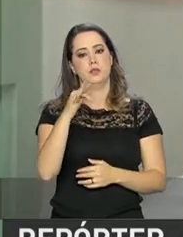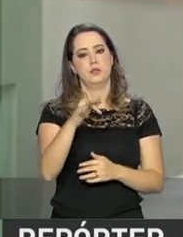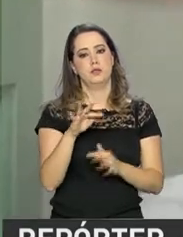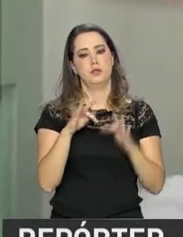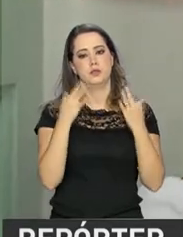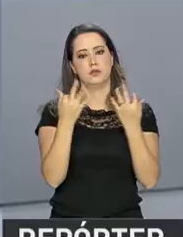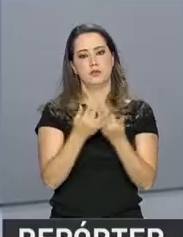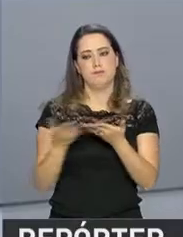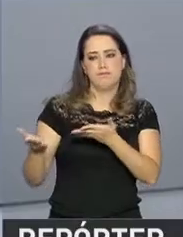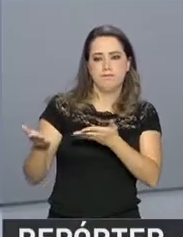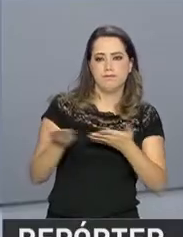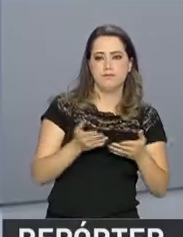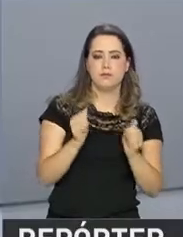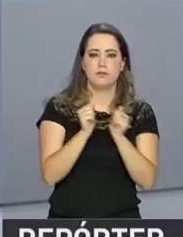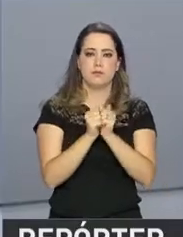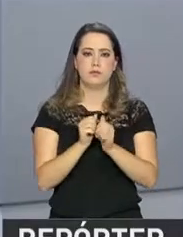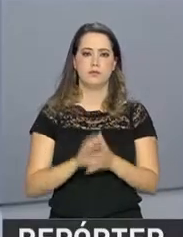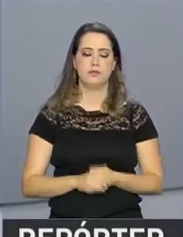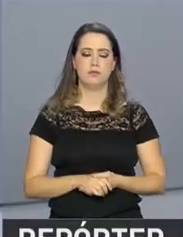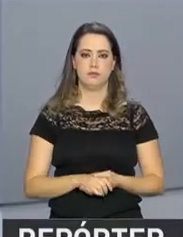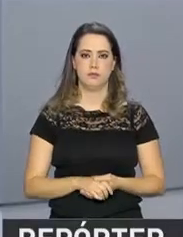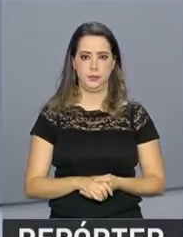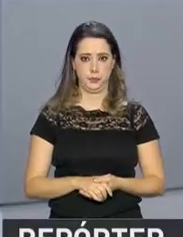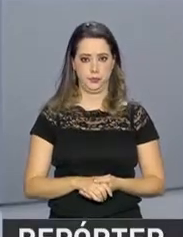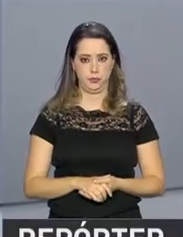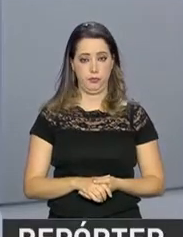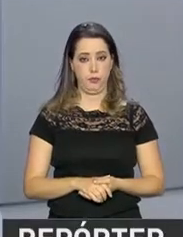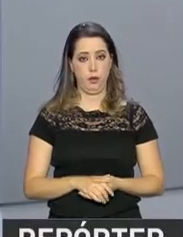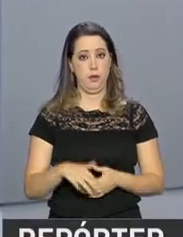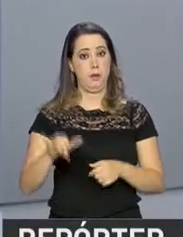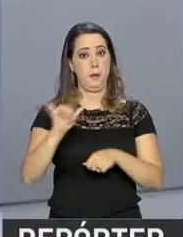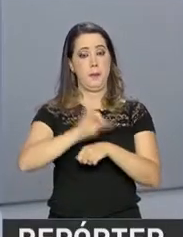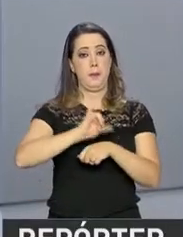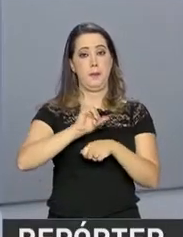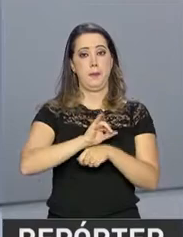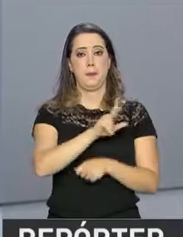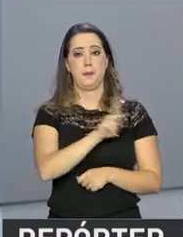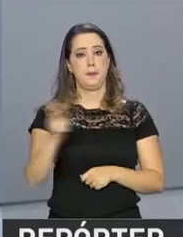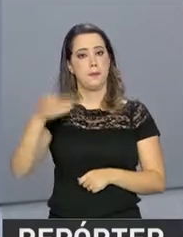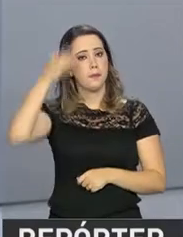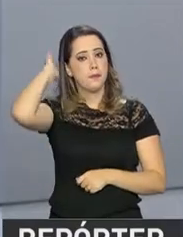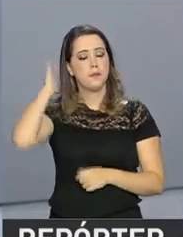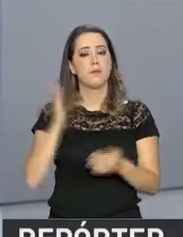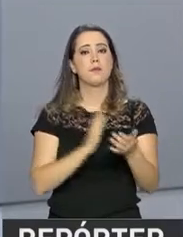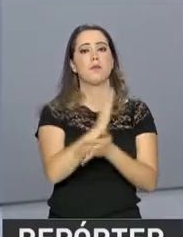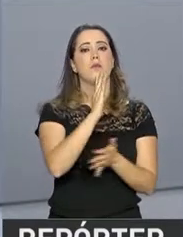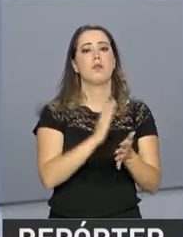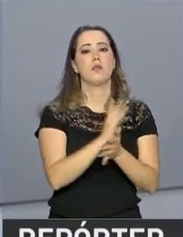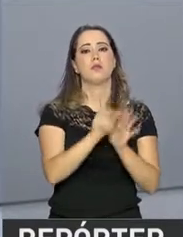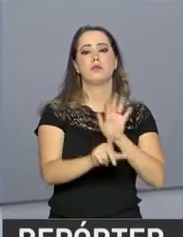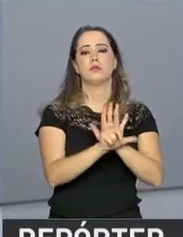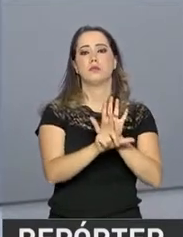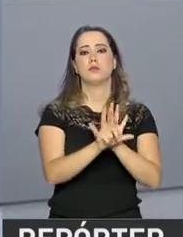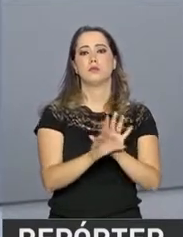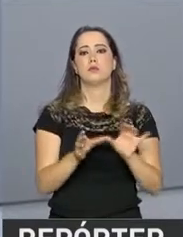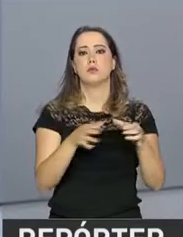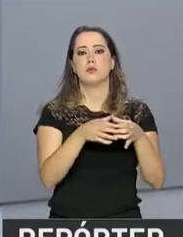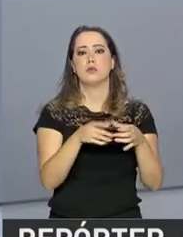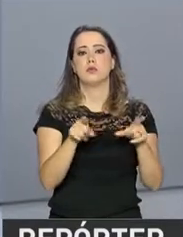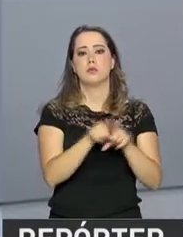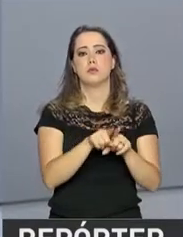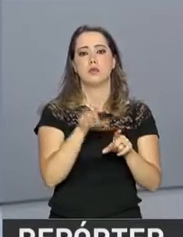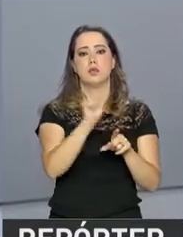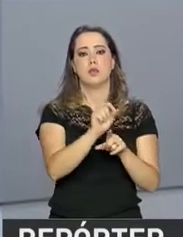cá e ainda em boa vista michel temer sancionou a lei que cria o comitê federal de assistência gente